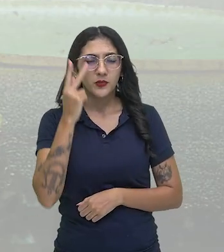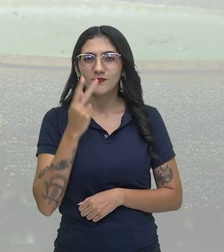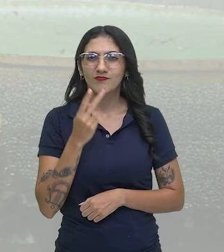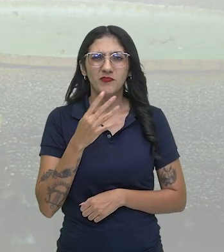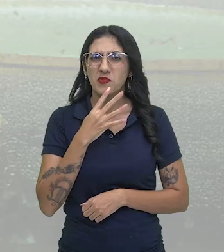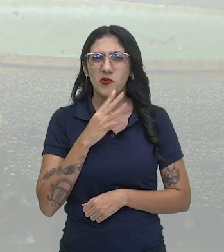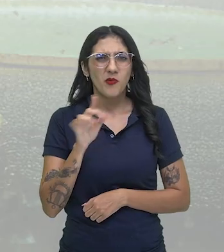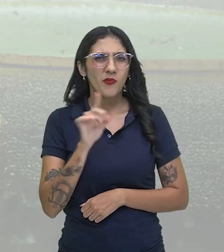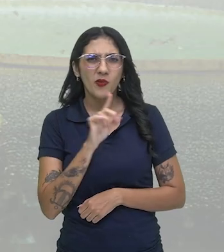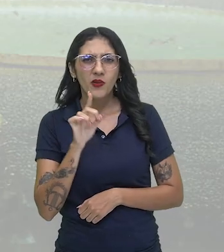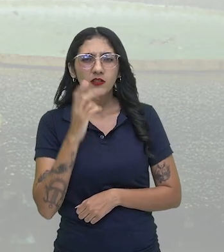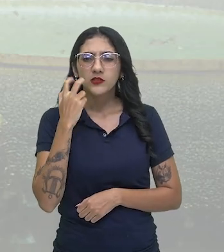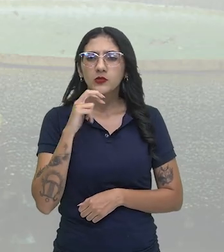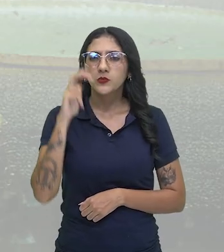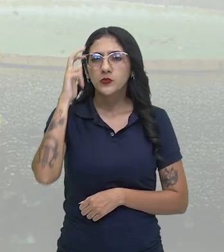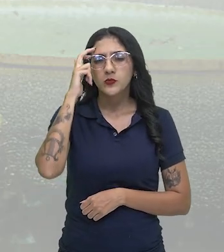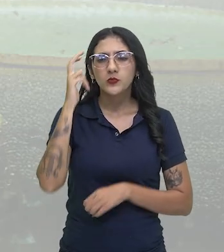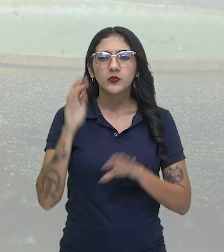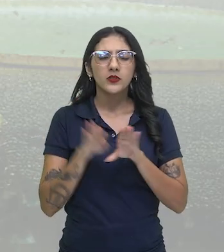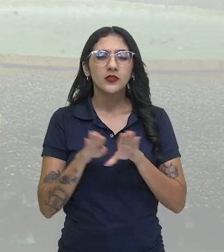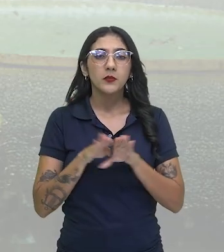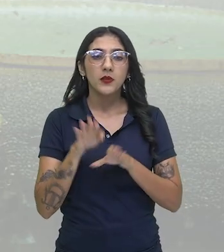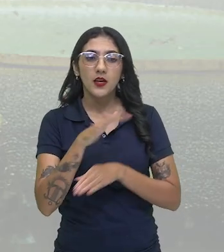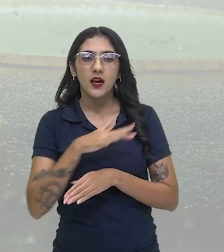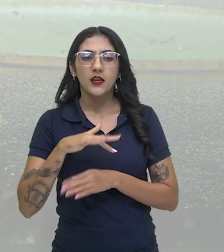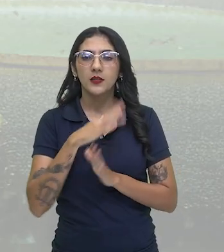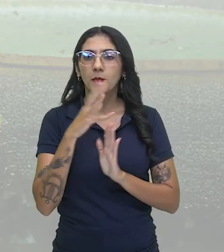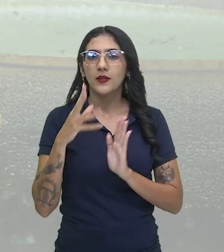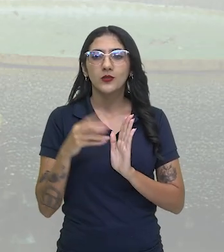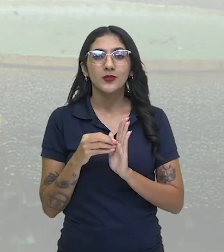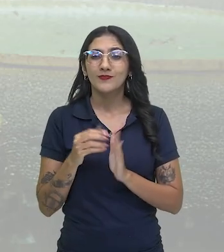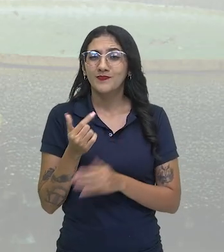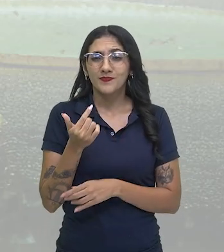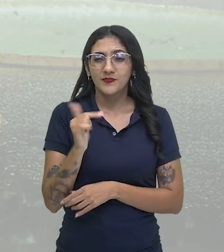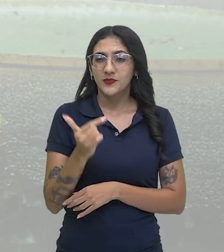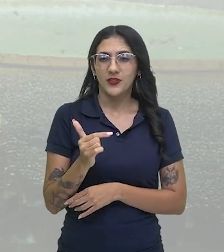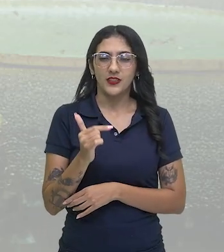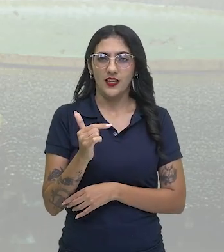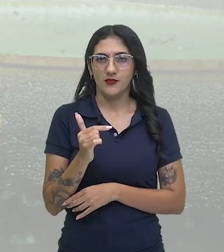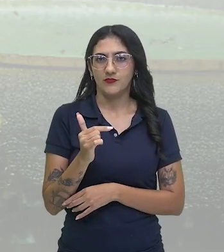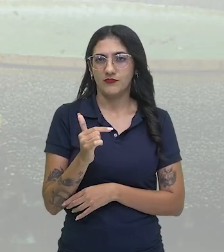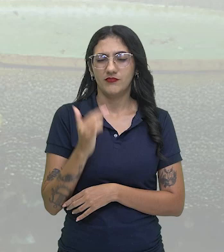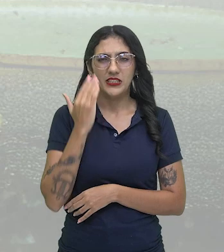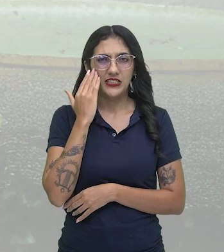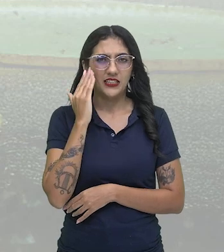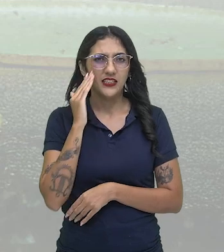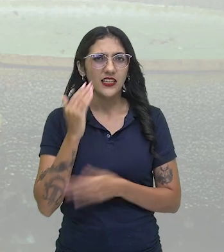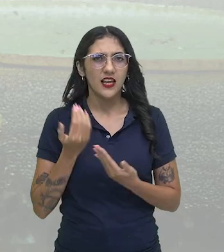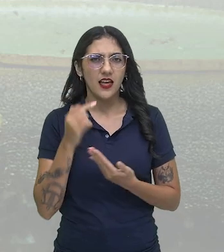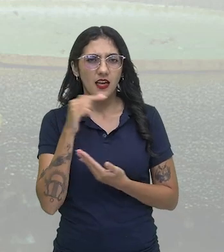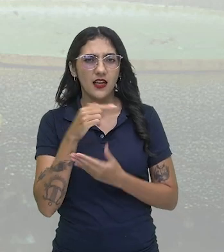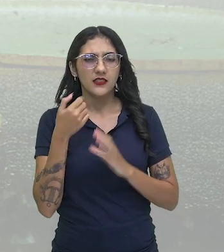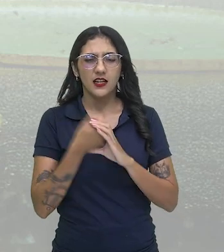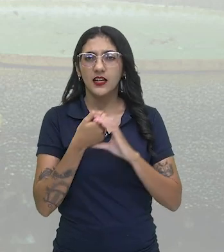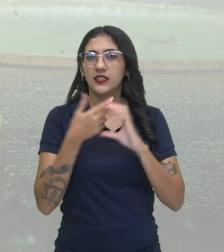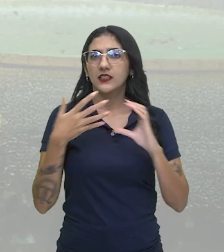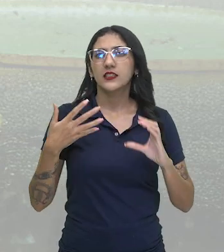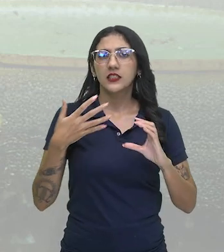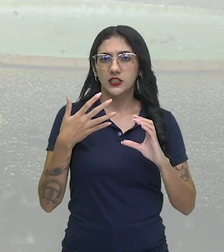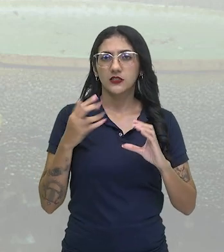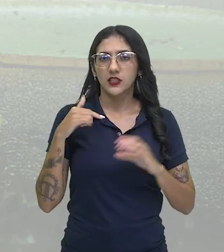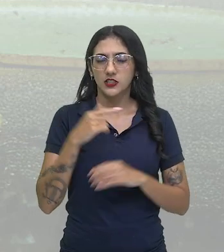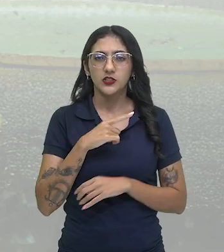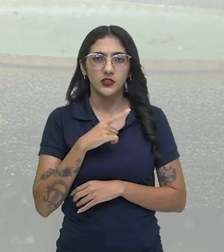cultura, não faz parte desse nosso cenário amazônico, não vai compreender, não vai entender qual é essa especificidade do trabalho que nós fazemos